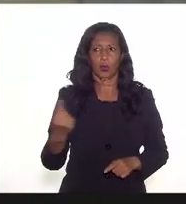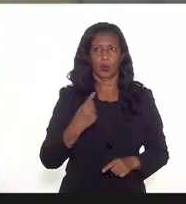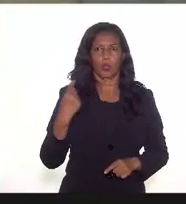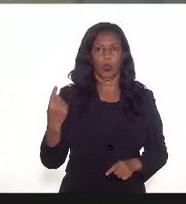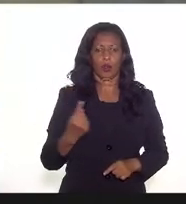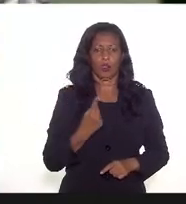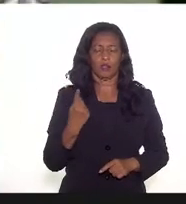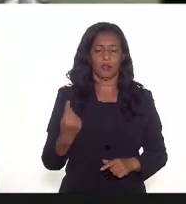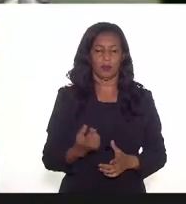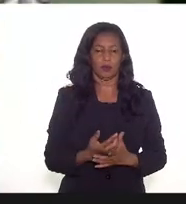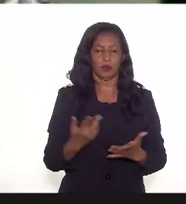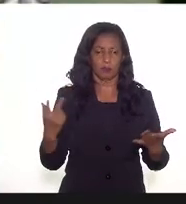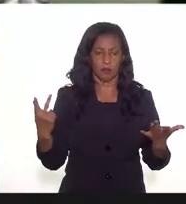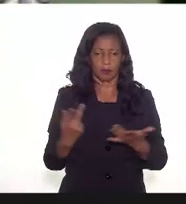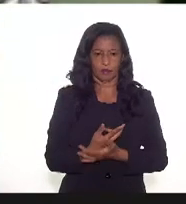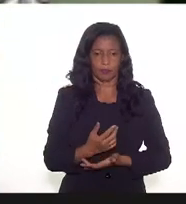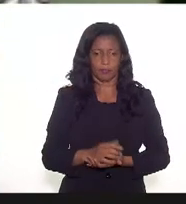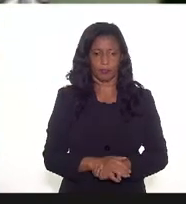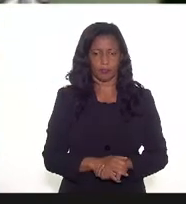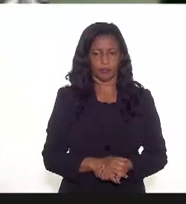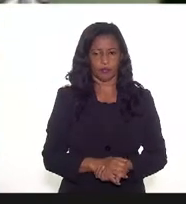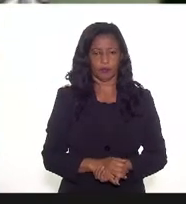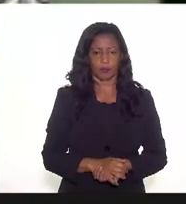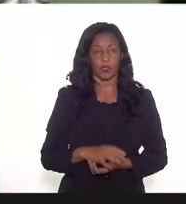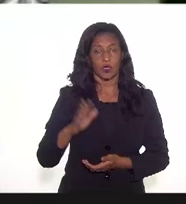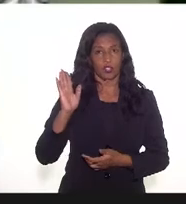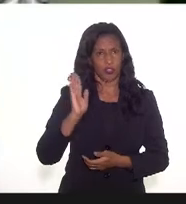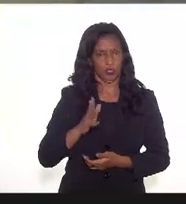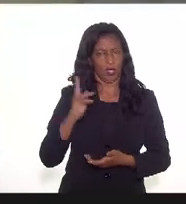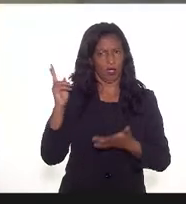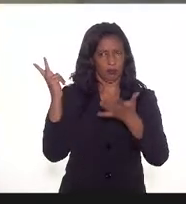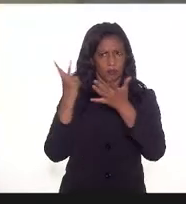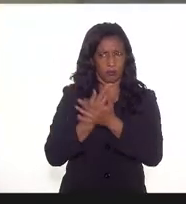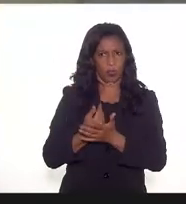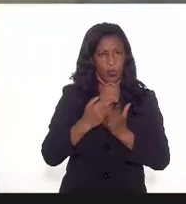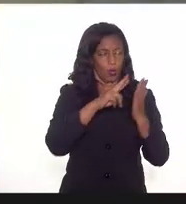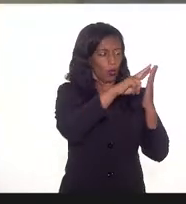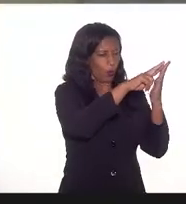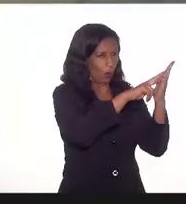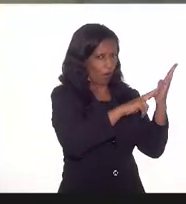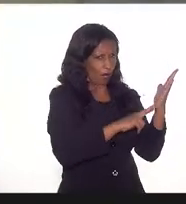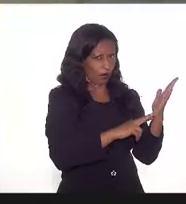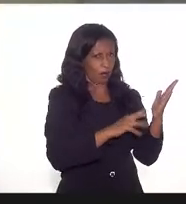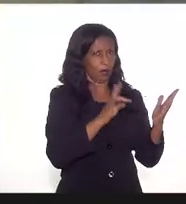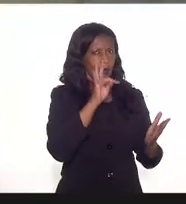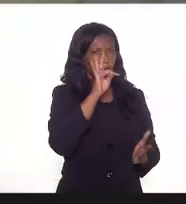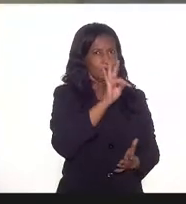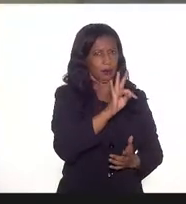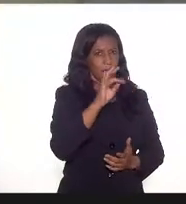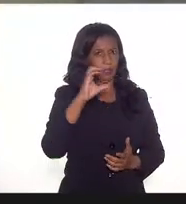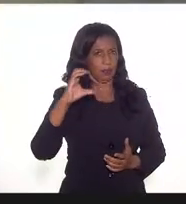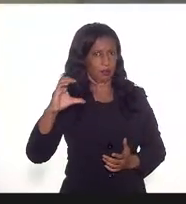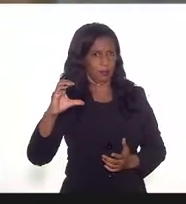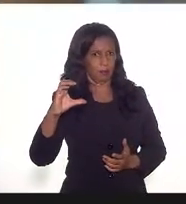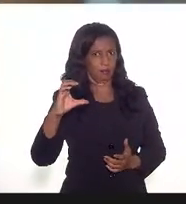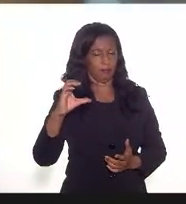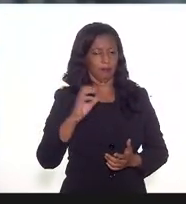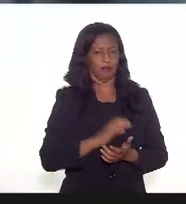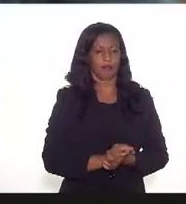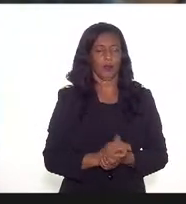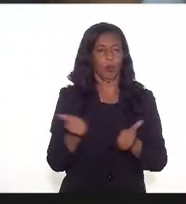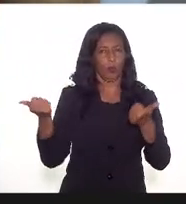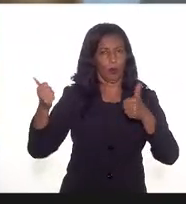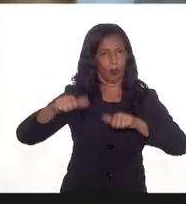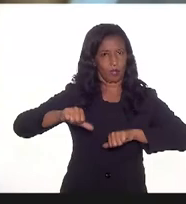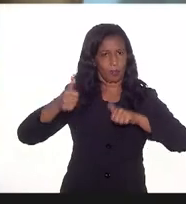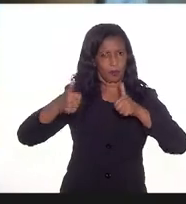surpreendidos, já por duas vezes, com relatórios do Tribunal de Contas, mas de análise de contas